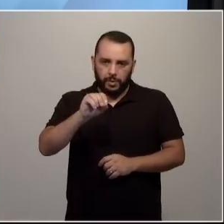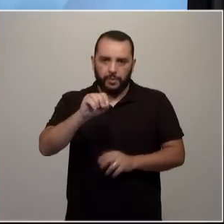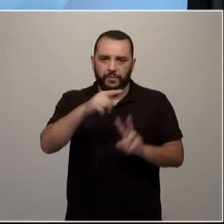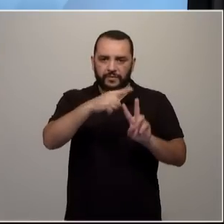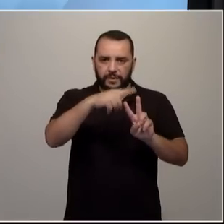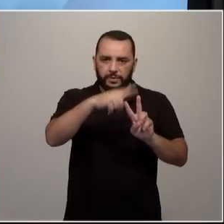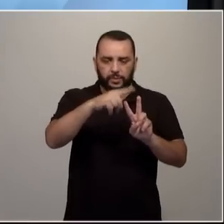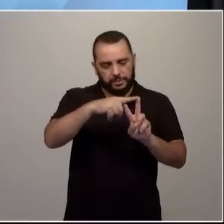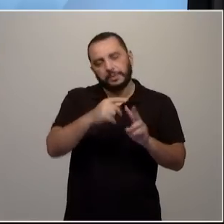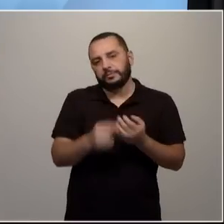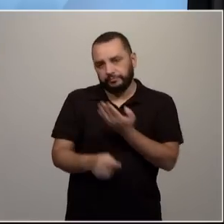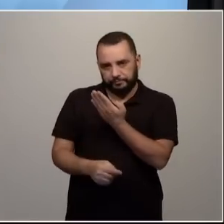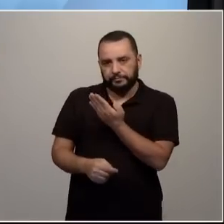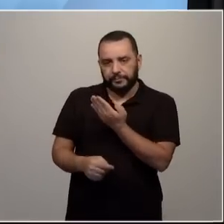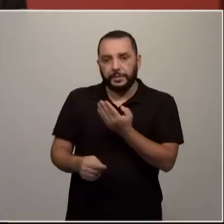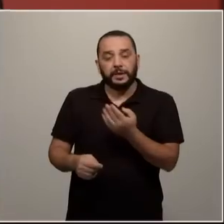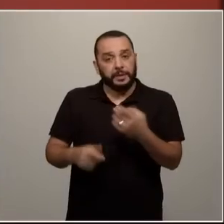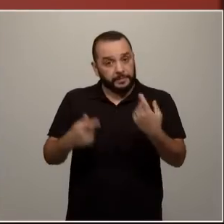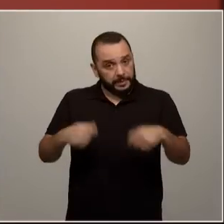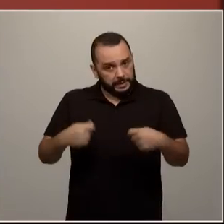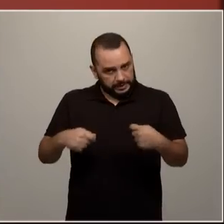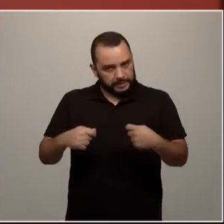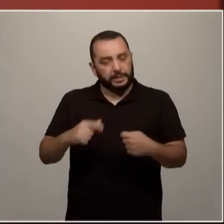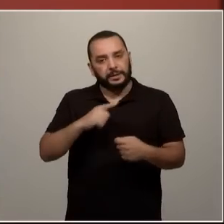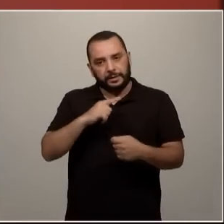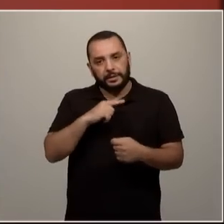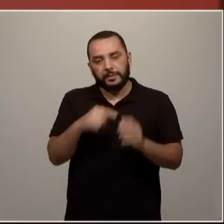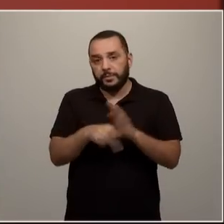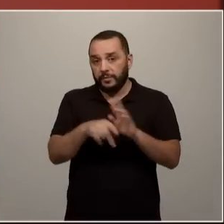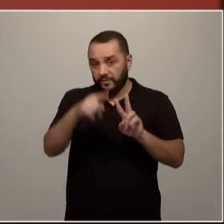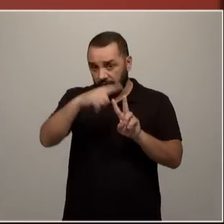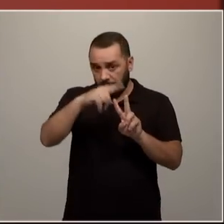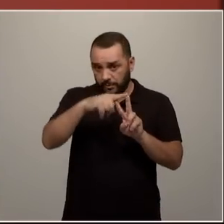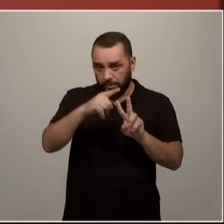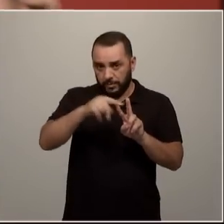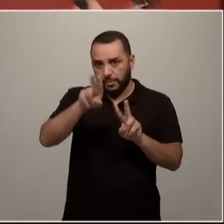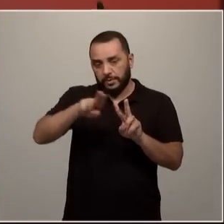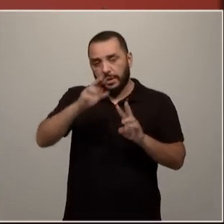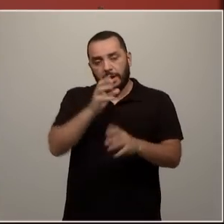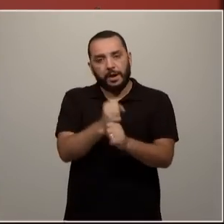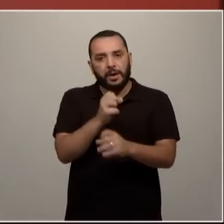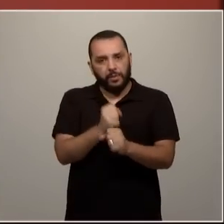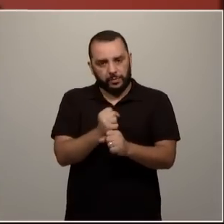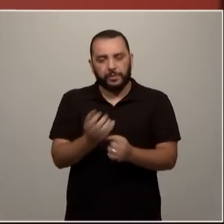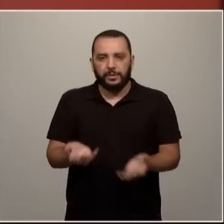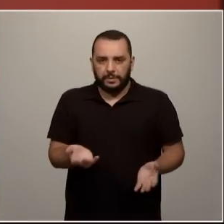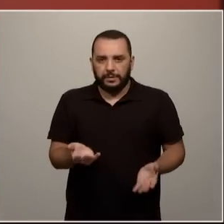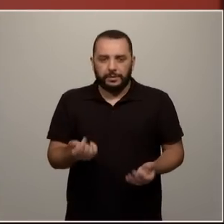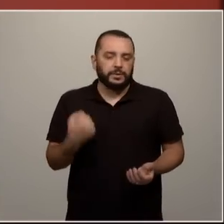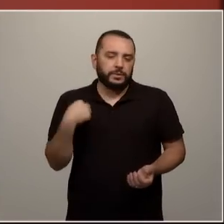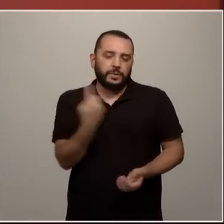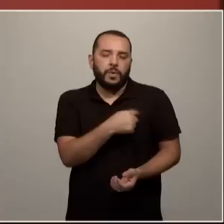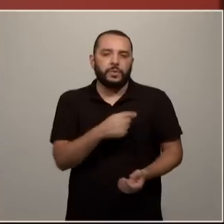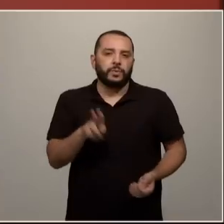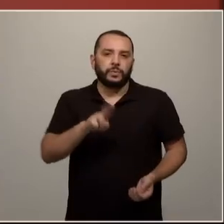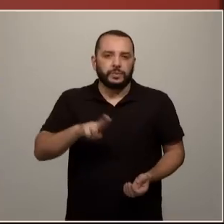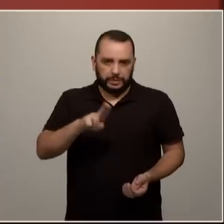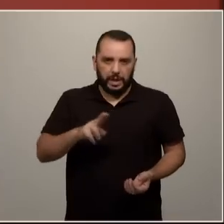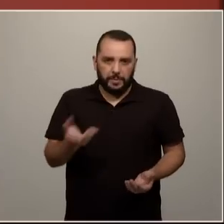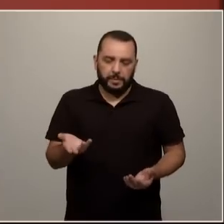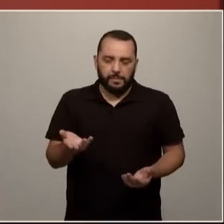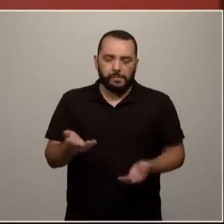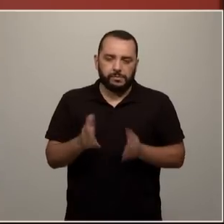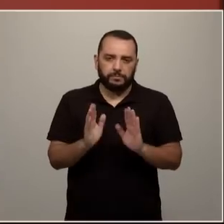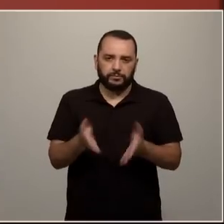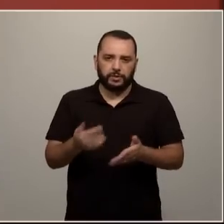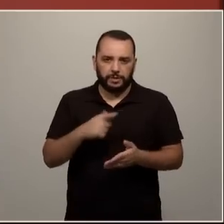analítica. Então eu precisava de um pouco de vetor nesse cálculo. A gente introduziu o mínimo e